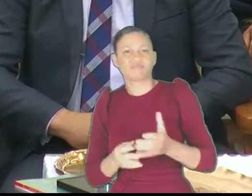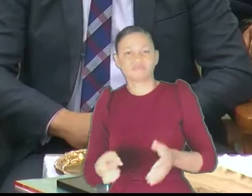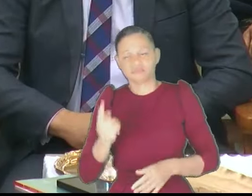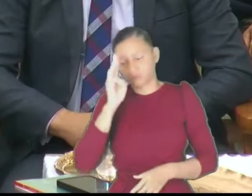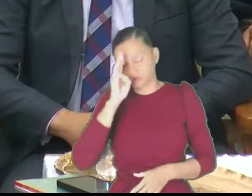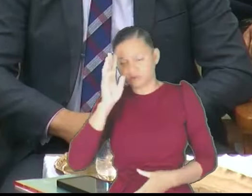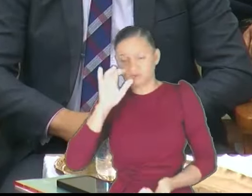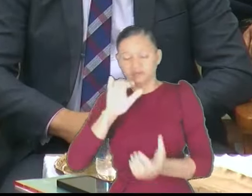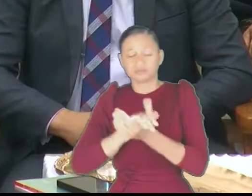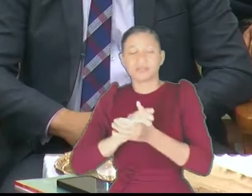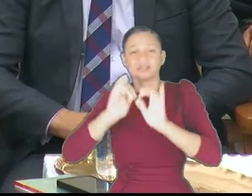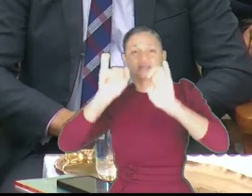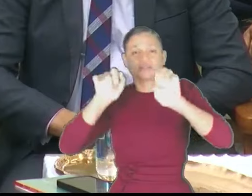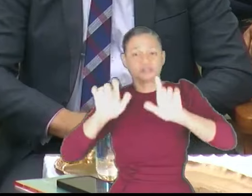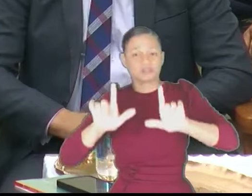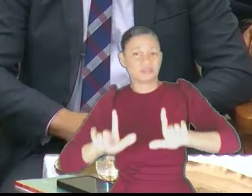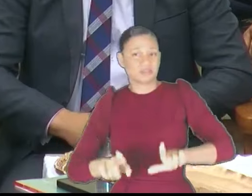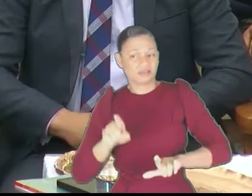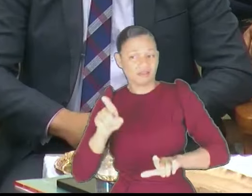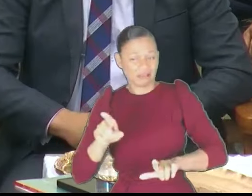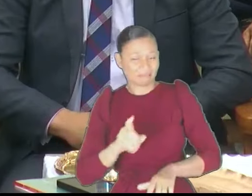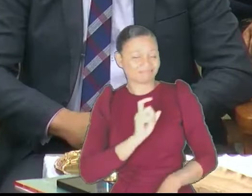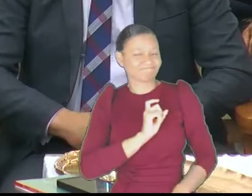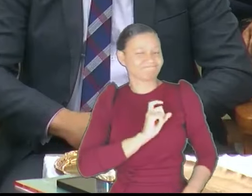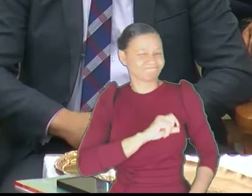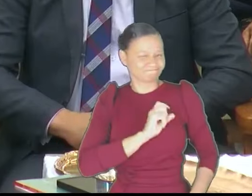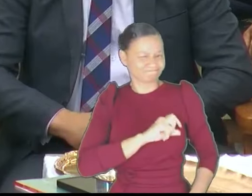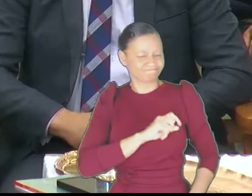casa-se com Jezabel, que não era Froxichere,